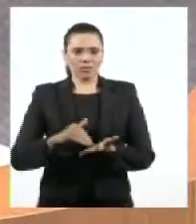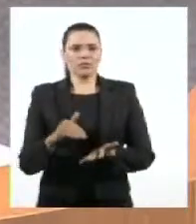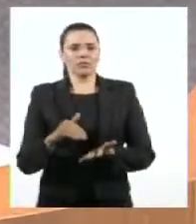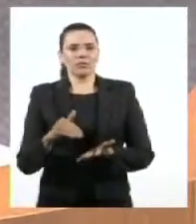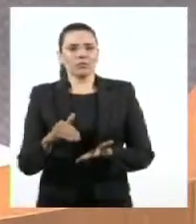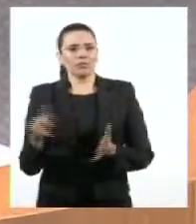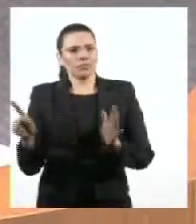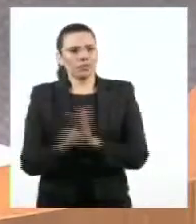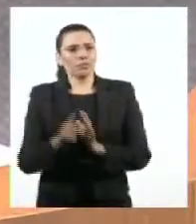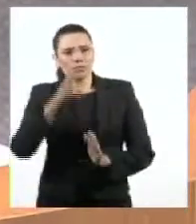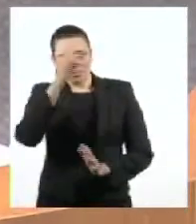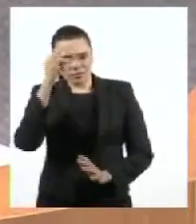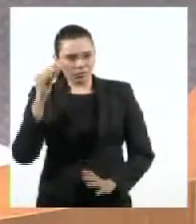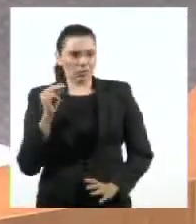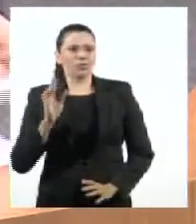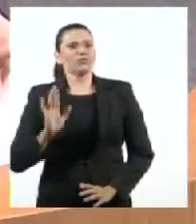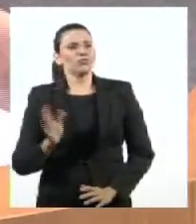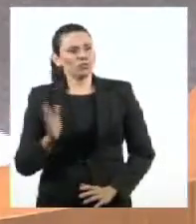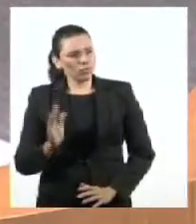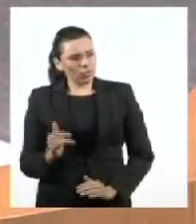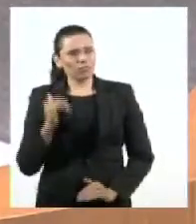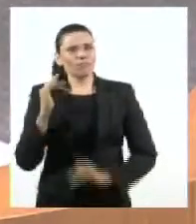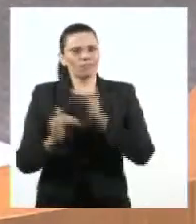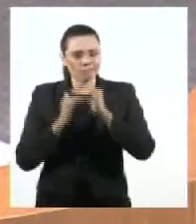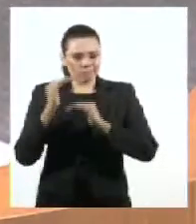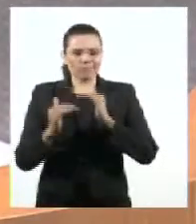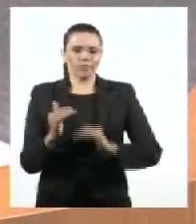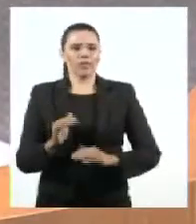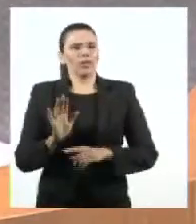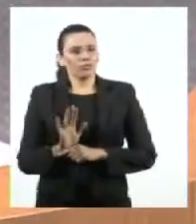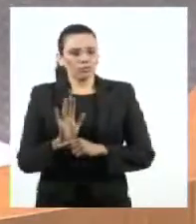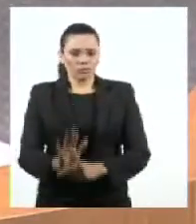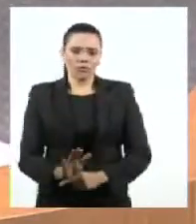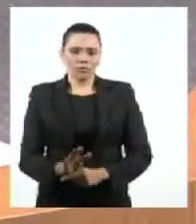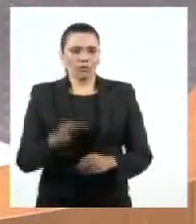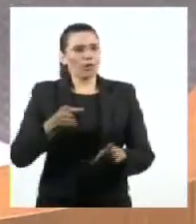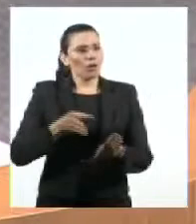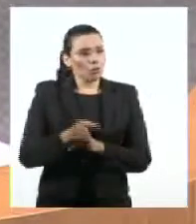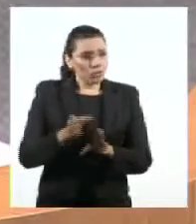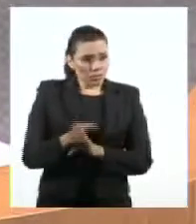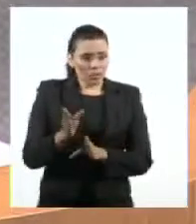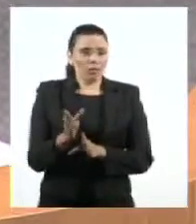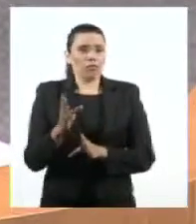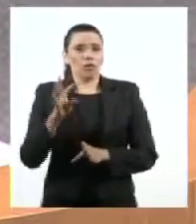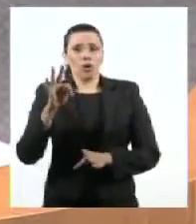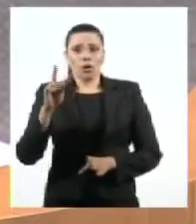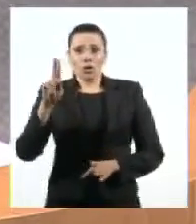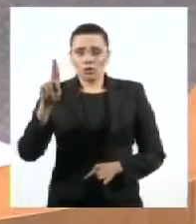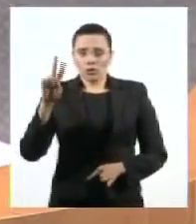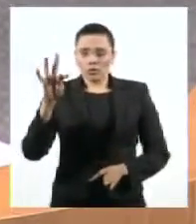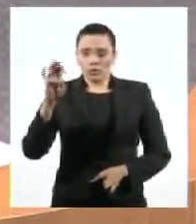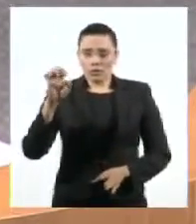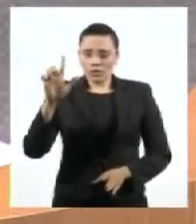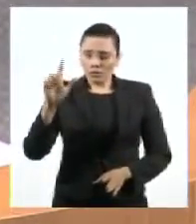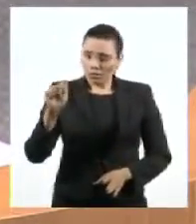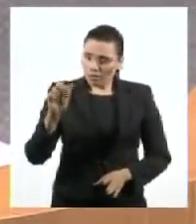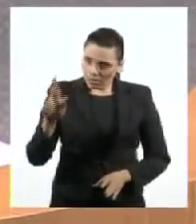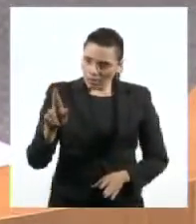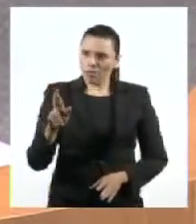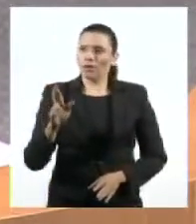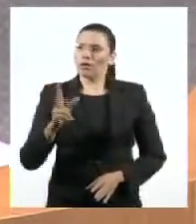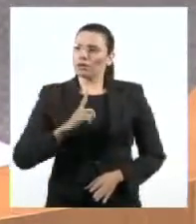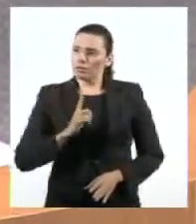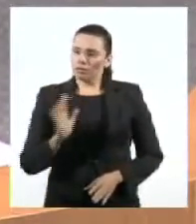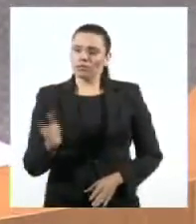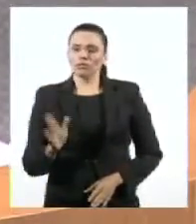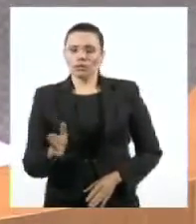como sensibilização e mobilização para as eleições do Conselho Tutelar, o seminário de reestruturação do orçamento participativo,